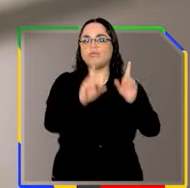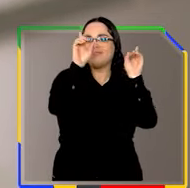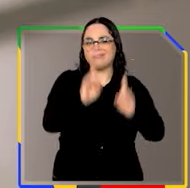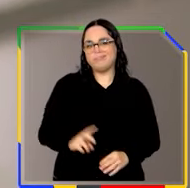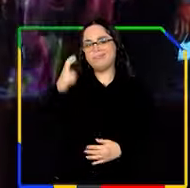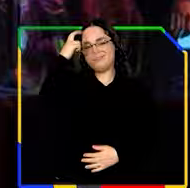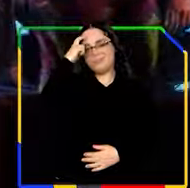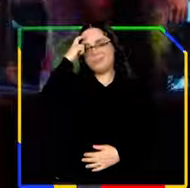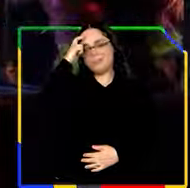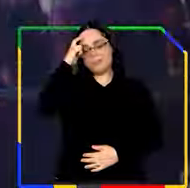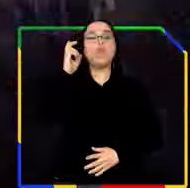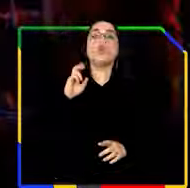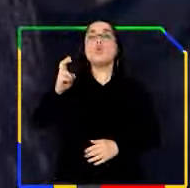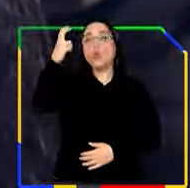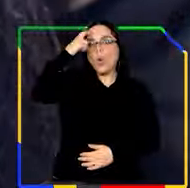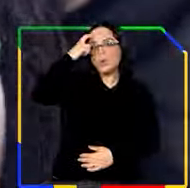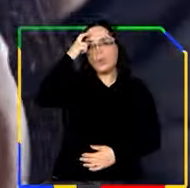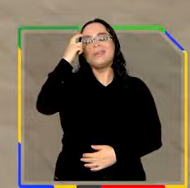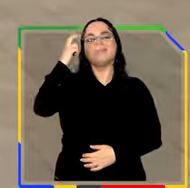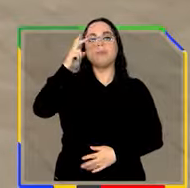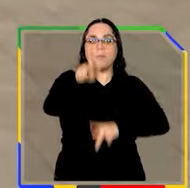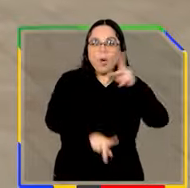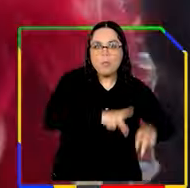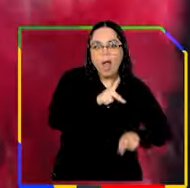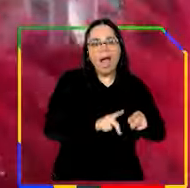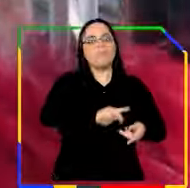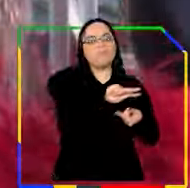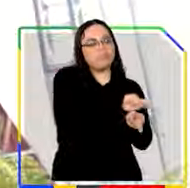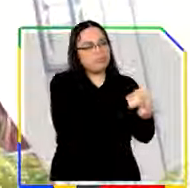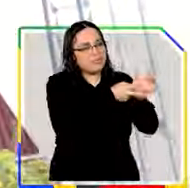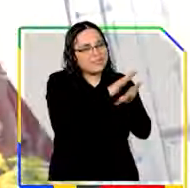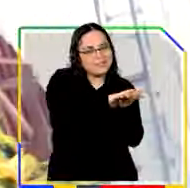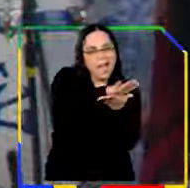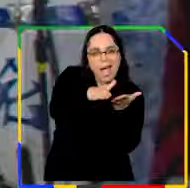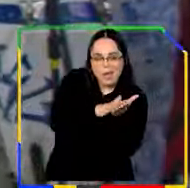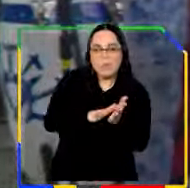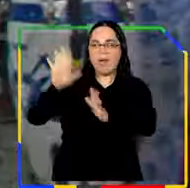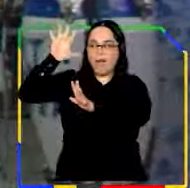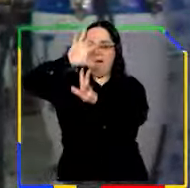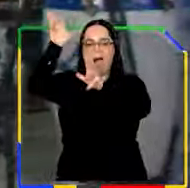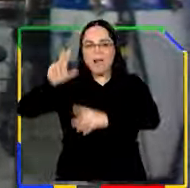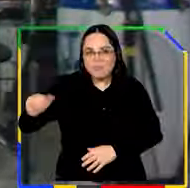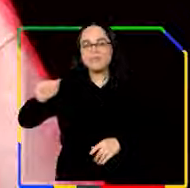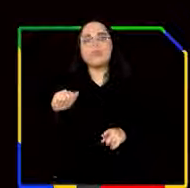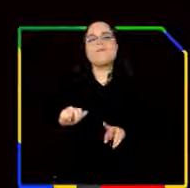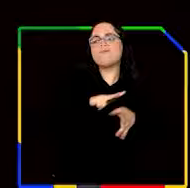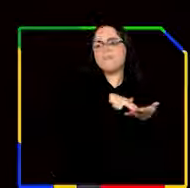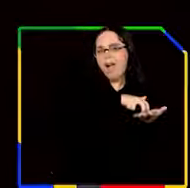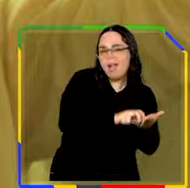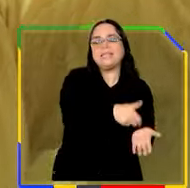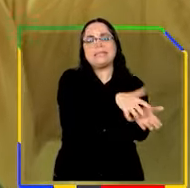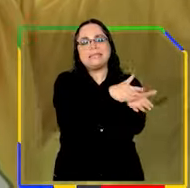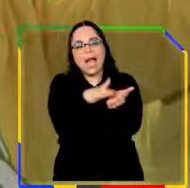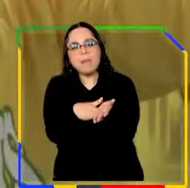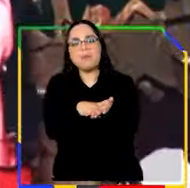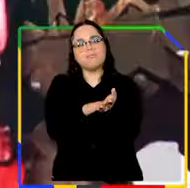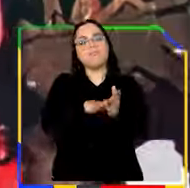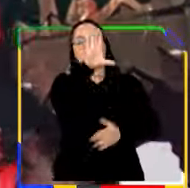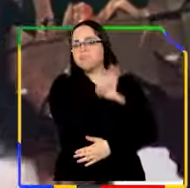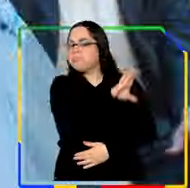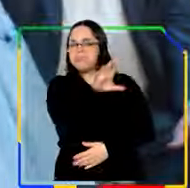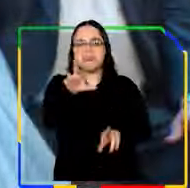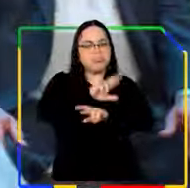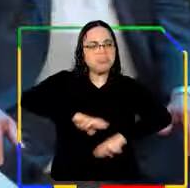direito à cultura. A cultura popular, o samba, o frevo, os bois, os afros e afoxés, o funk, o gospel,